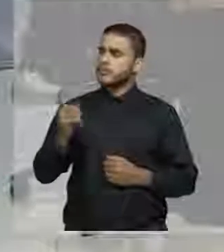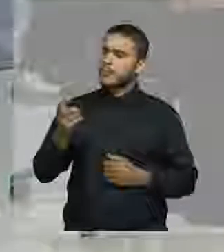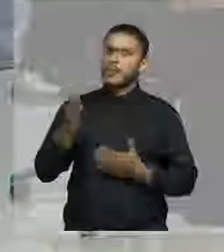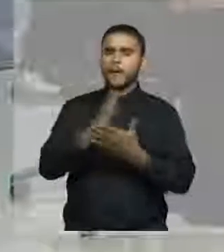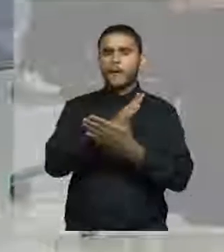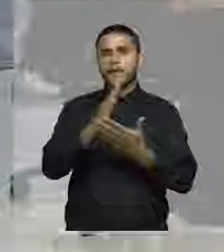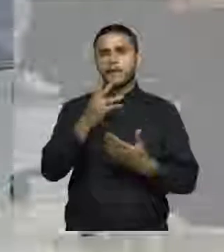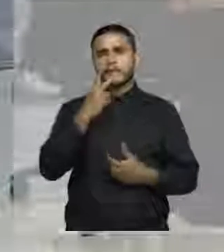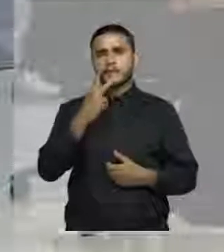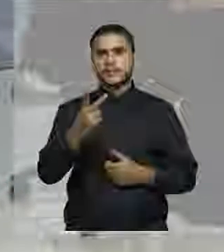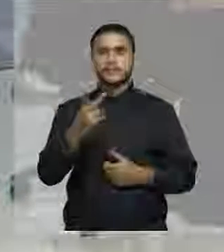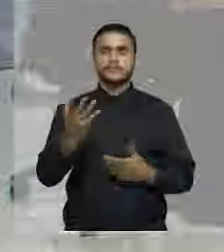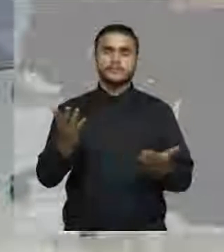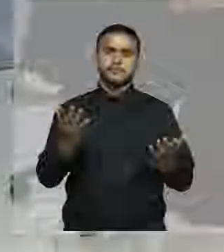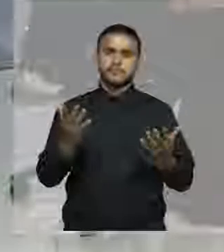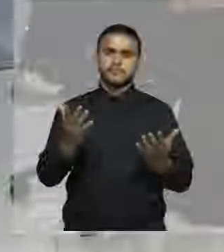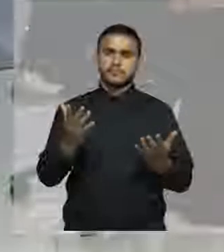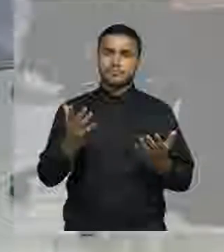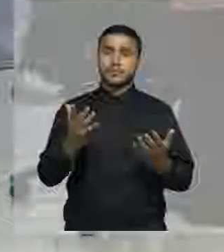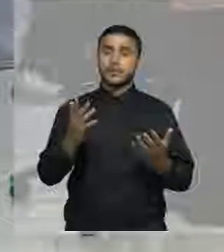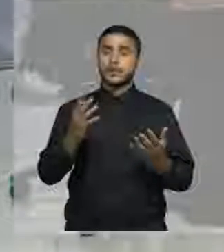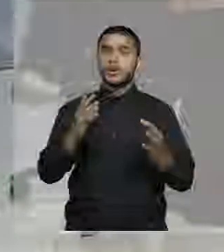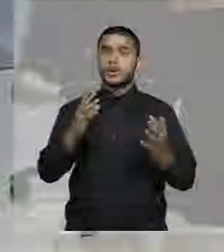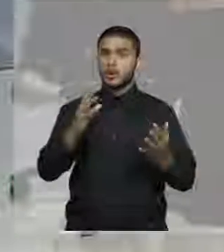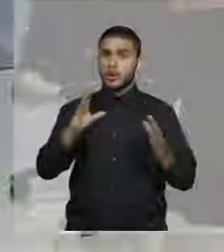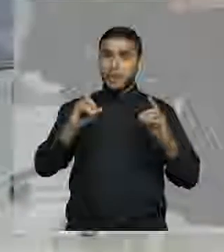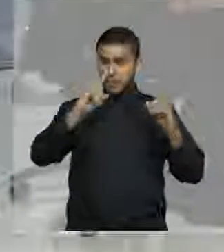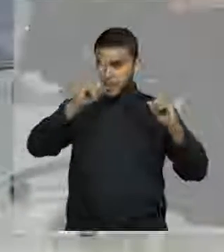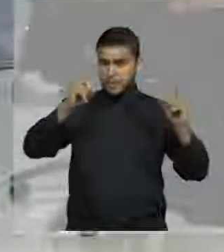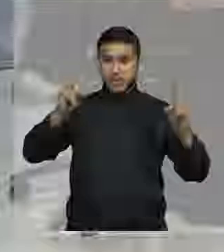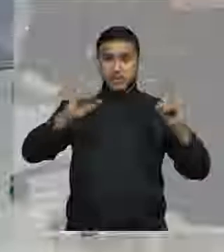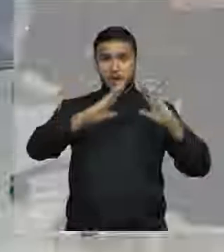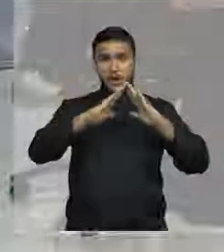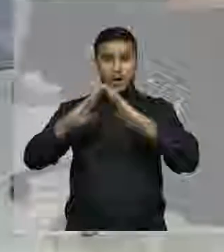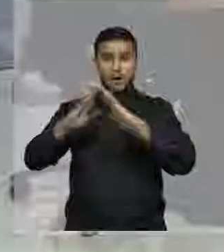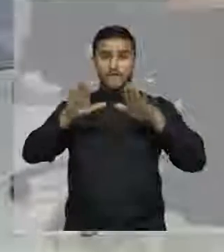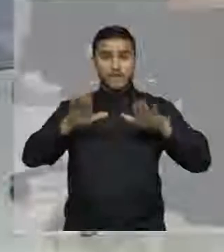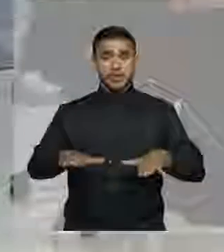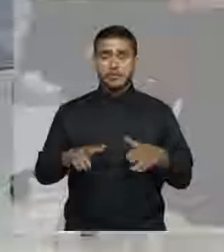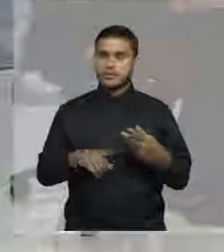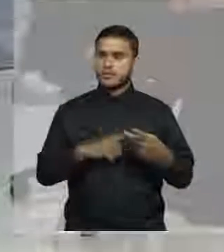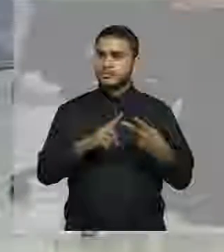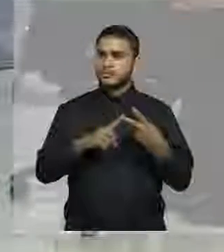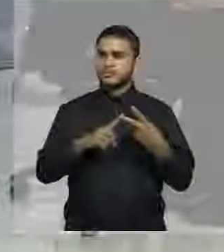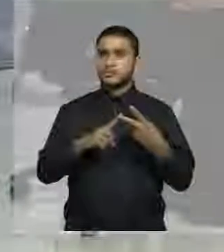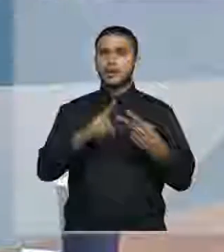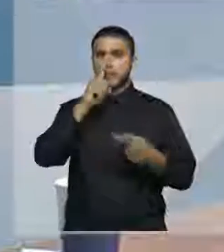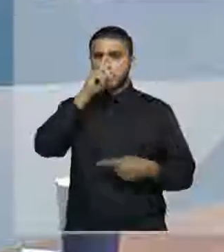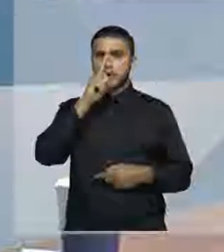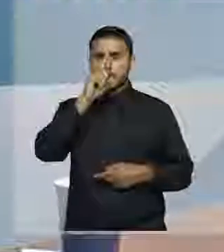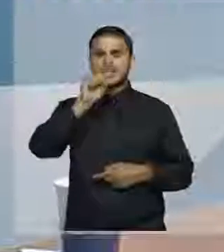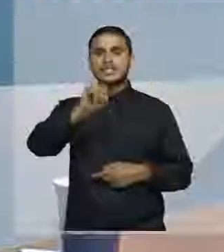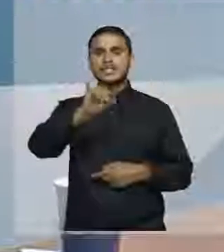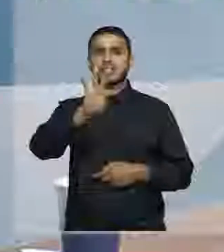foram tentadas, como o toque de recolher oficial, estado de sítio. São Paulo mesmo, na área do Diadema,